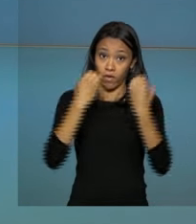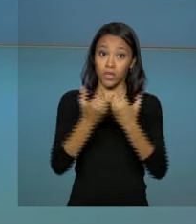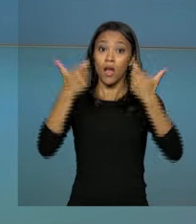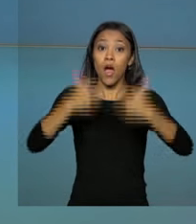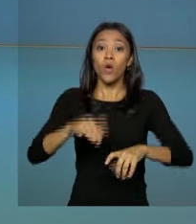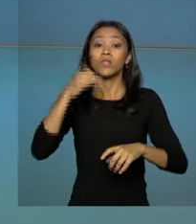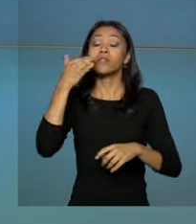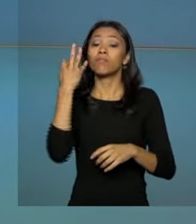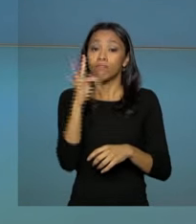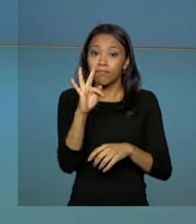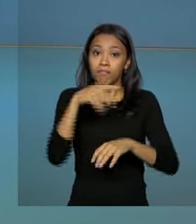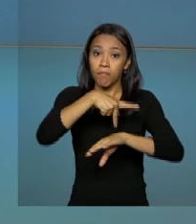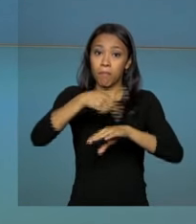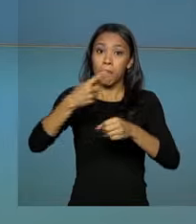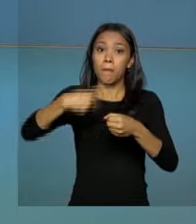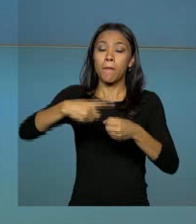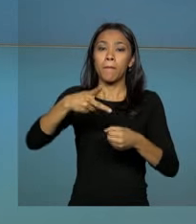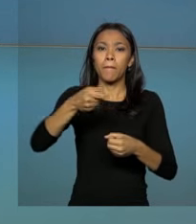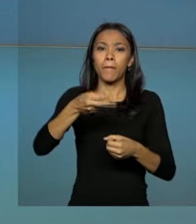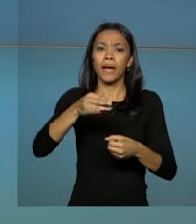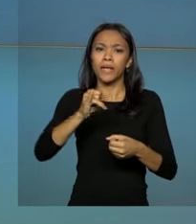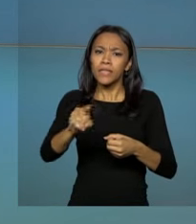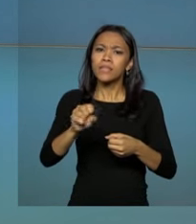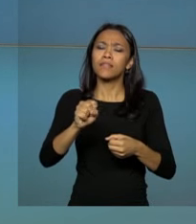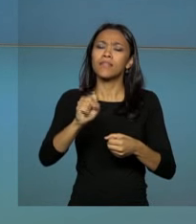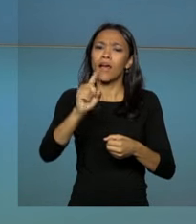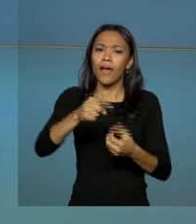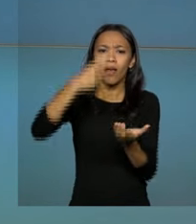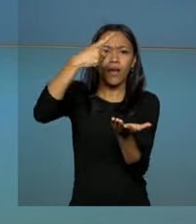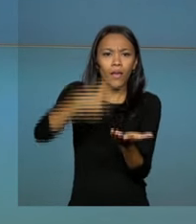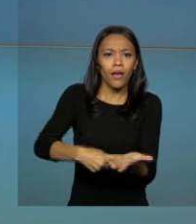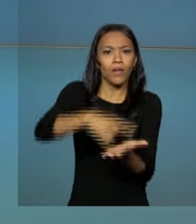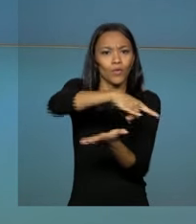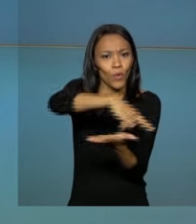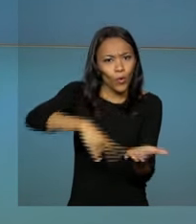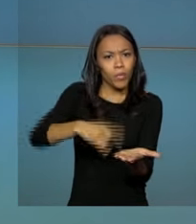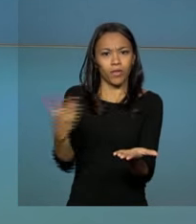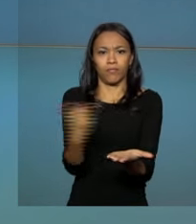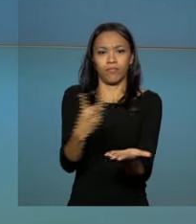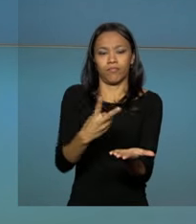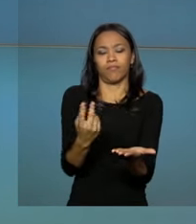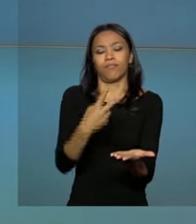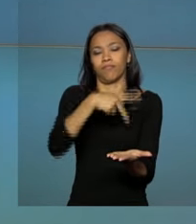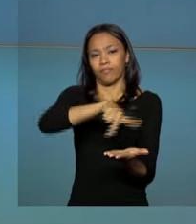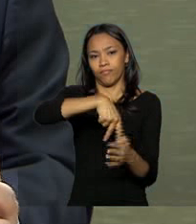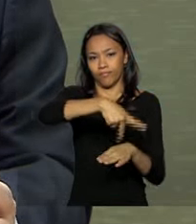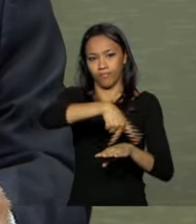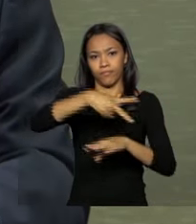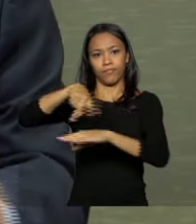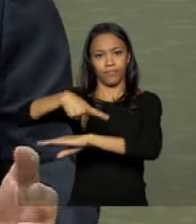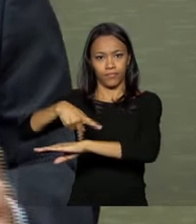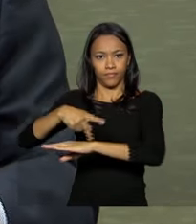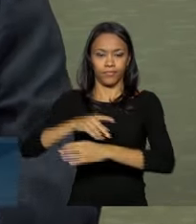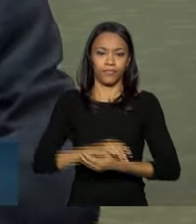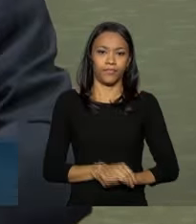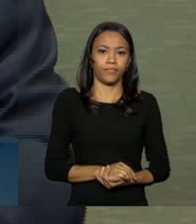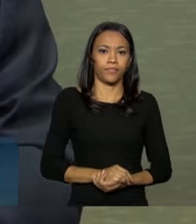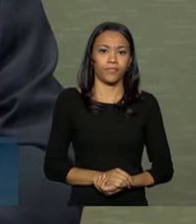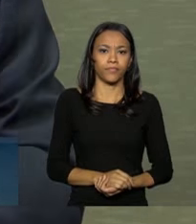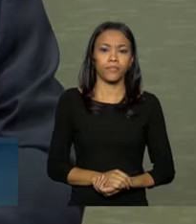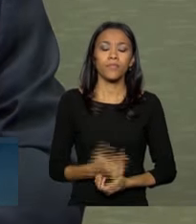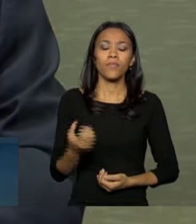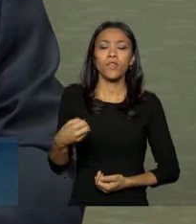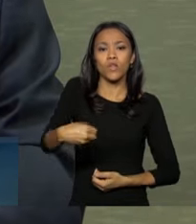assuntos discutidos e convertidos em acordos a serem assinados entre os dois países. Dois novos